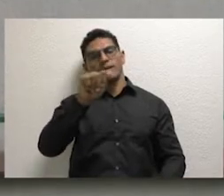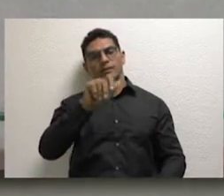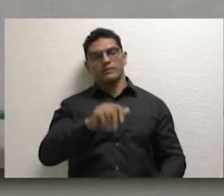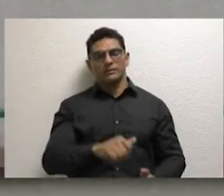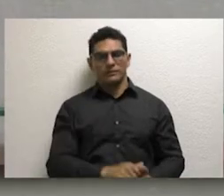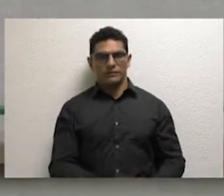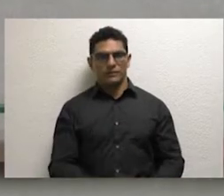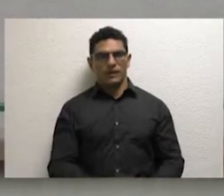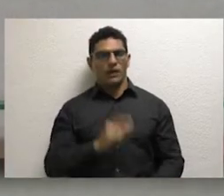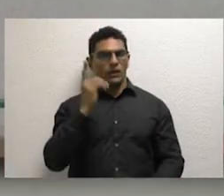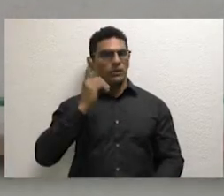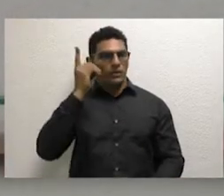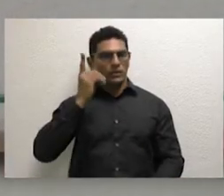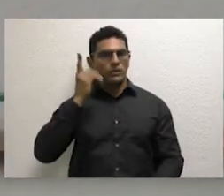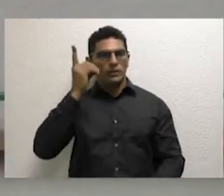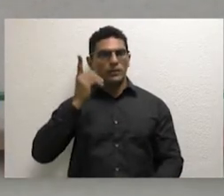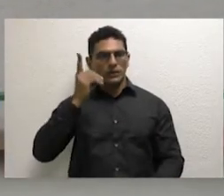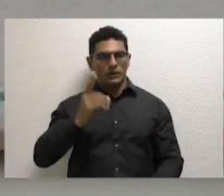deputado,